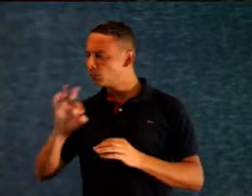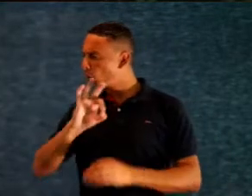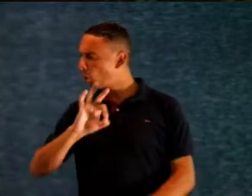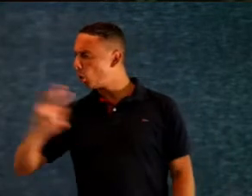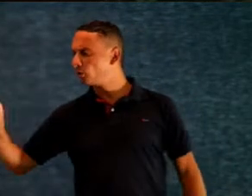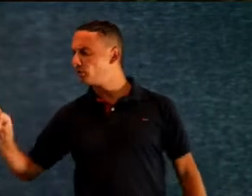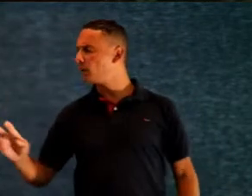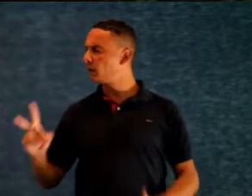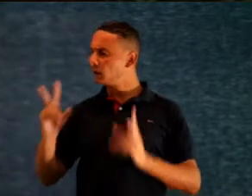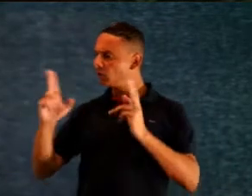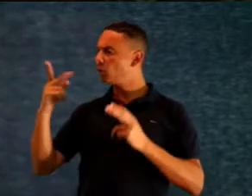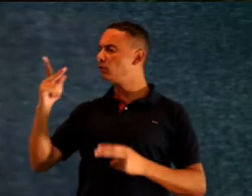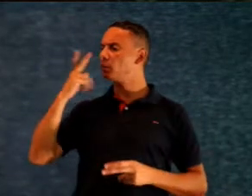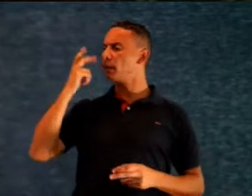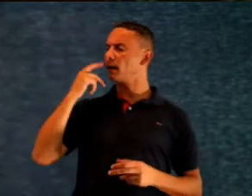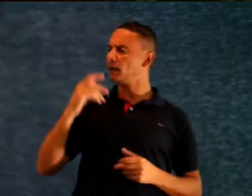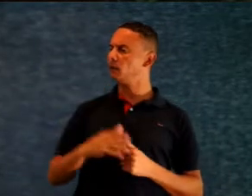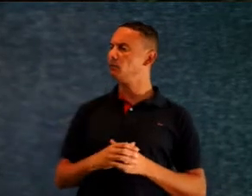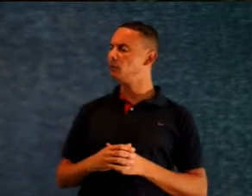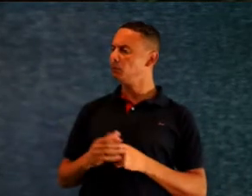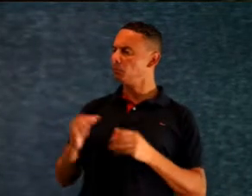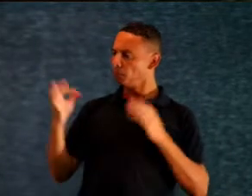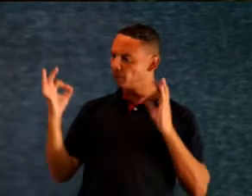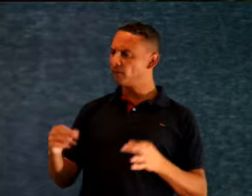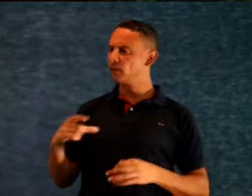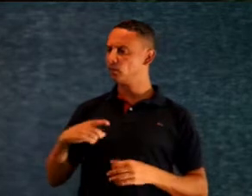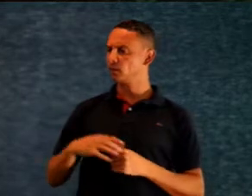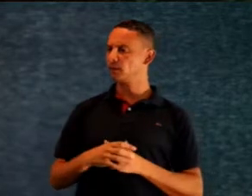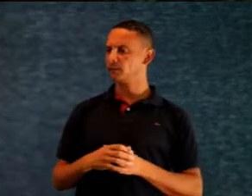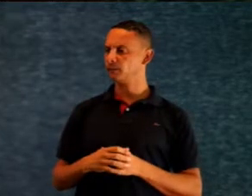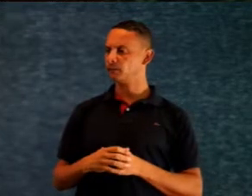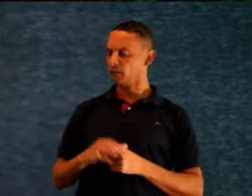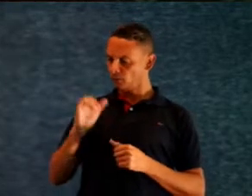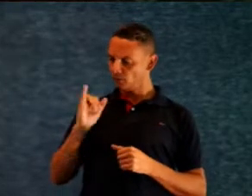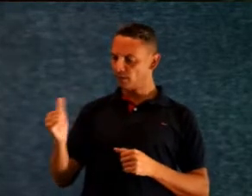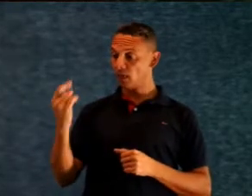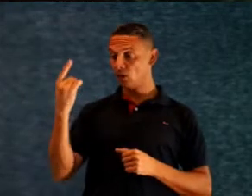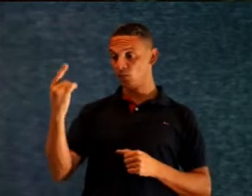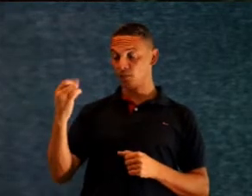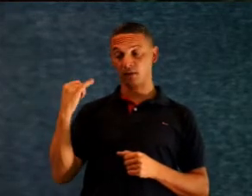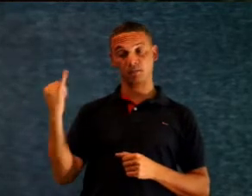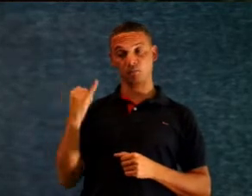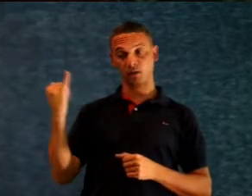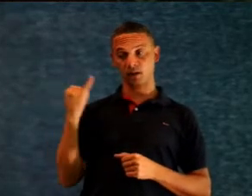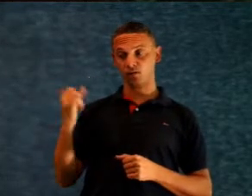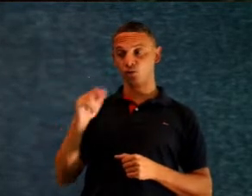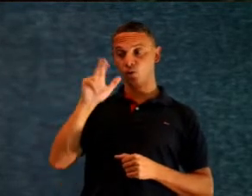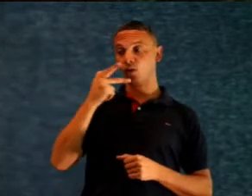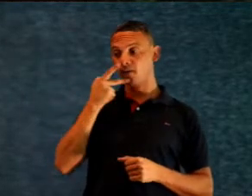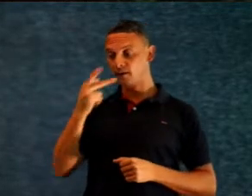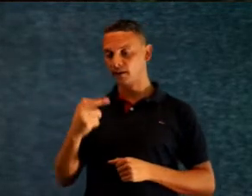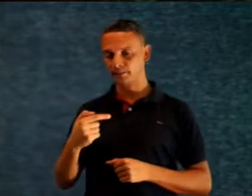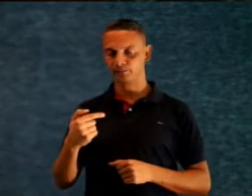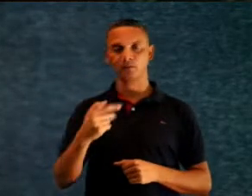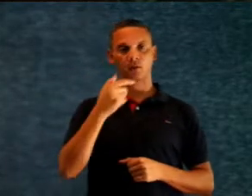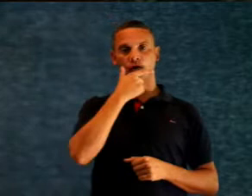prosadora quanto o pai, ao que me confidenciou, pois vou dizer-lhe uma coisa que nunca contei a ninguém. Quando